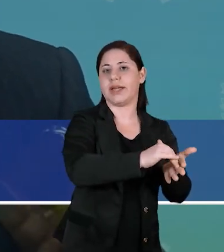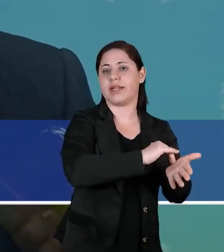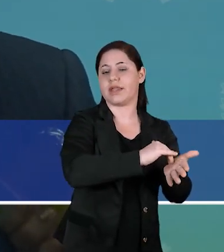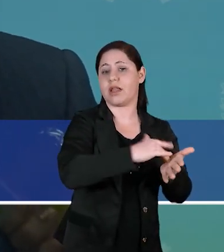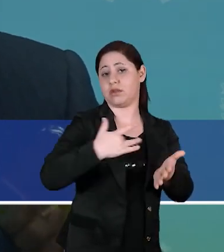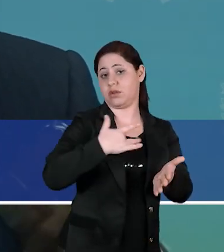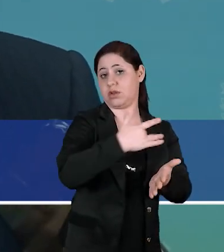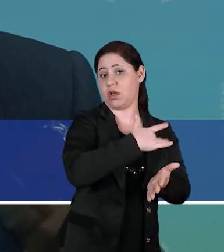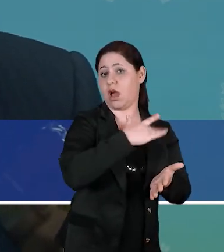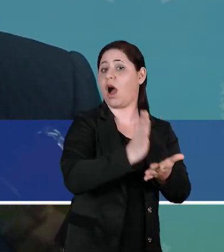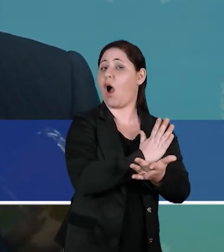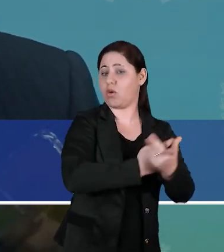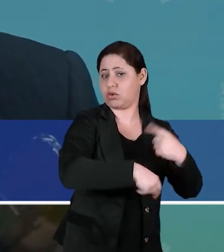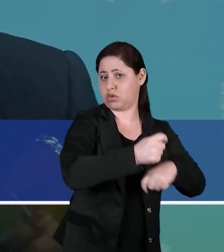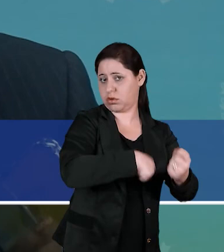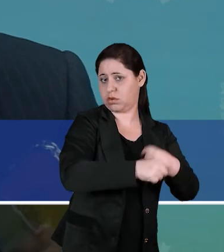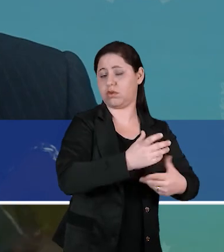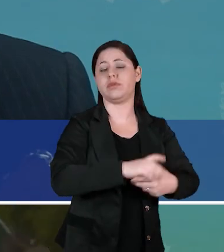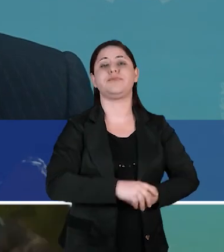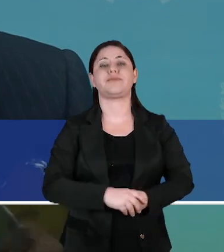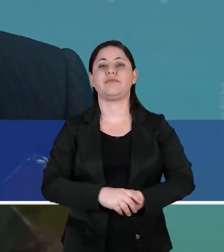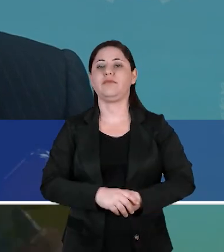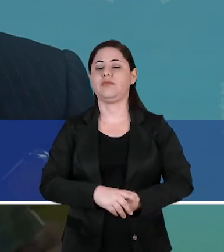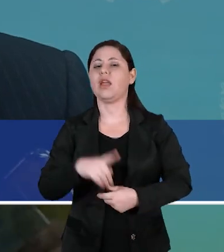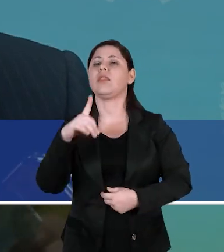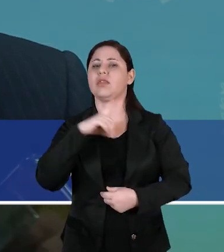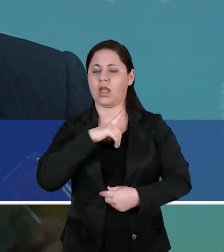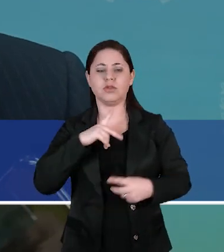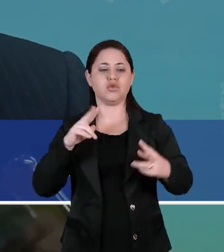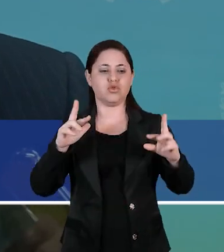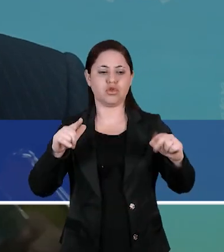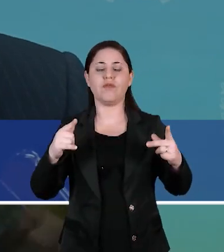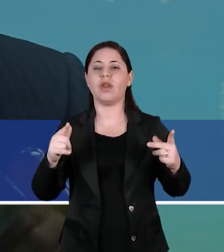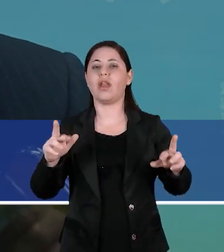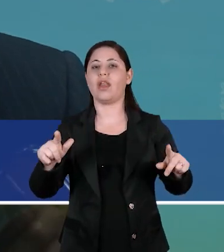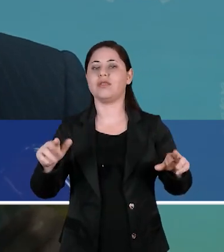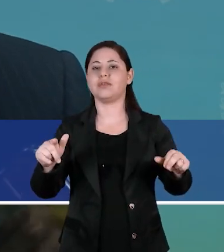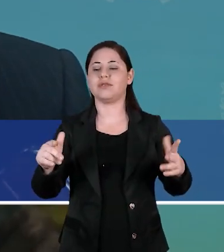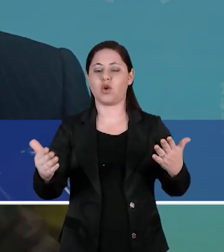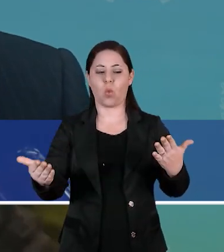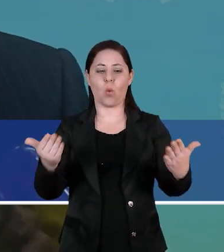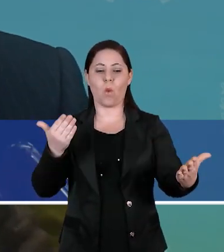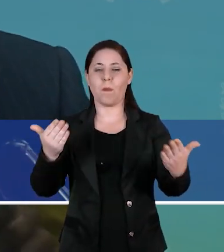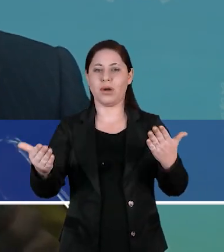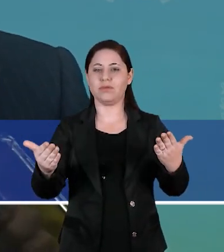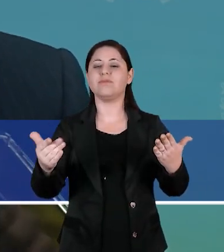pelo secretário de Saúde e alguns gestores, né? Então existe uma diferença